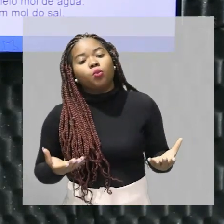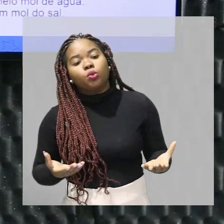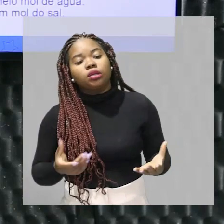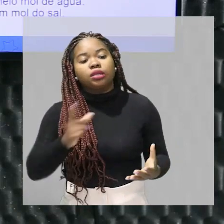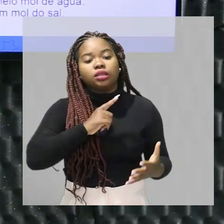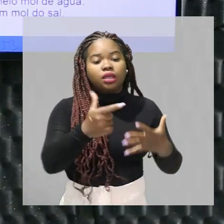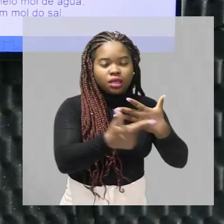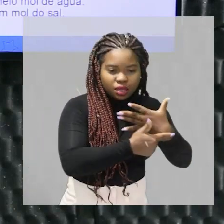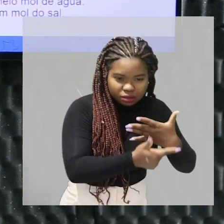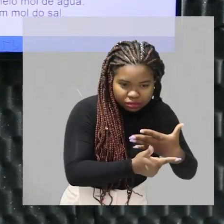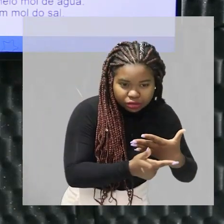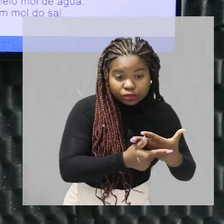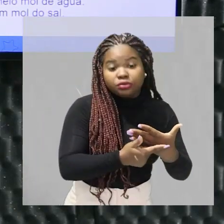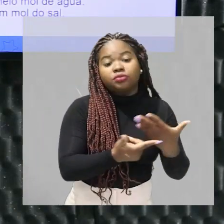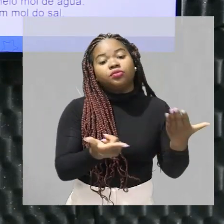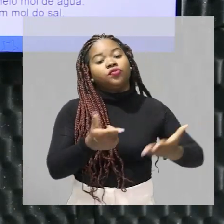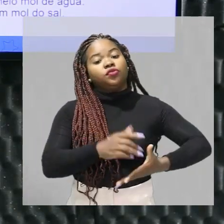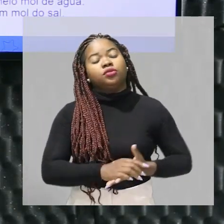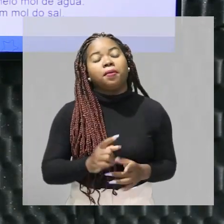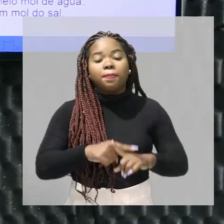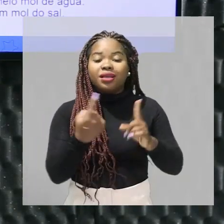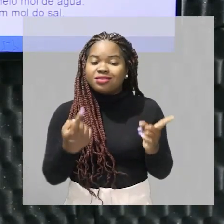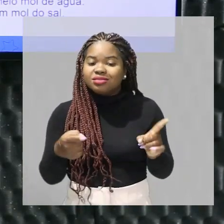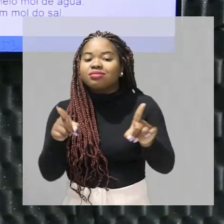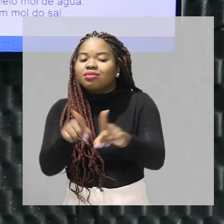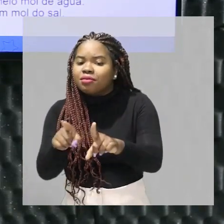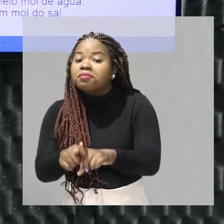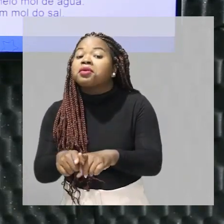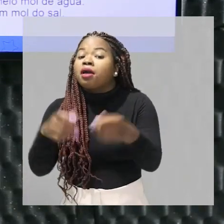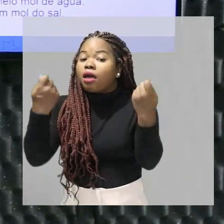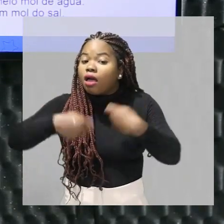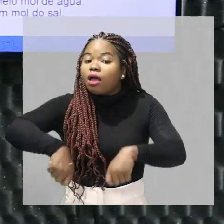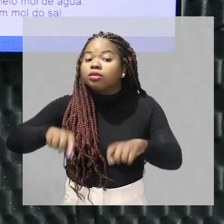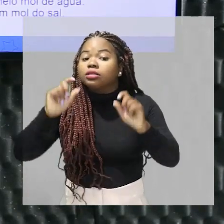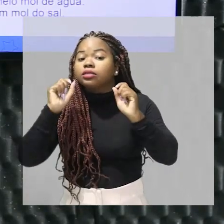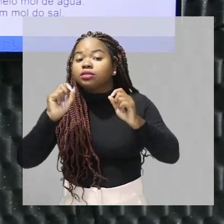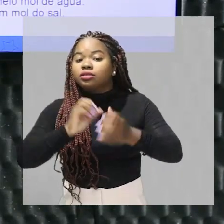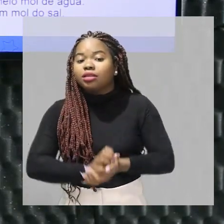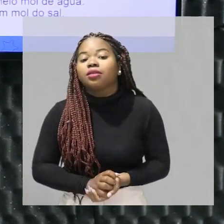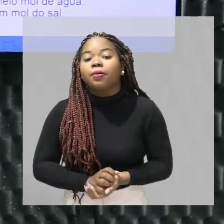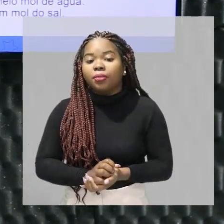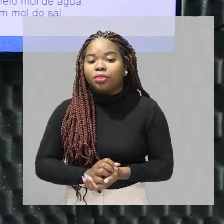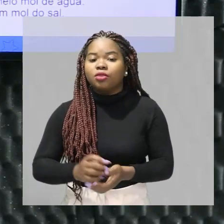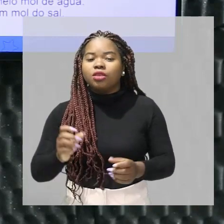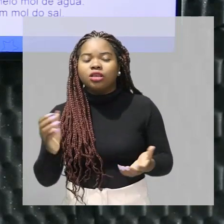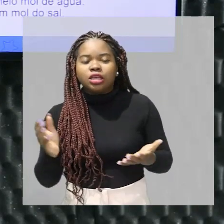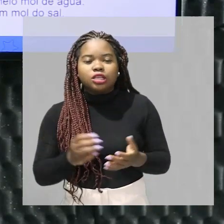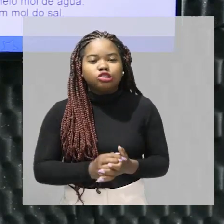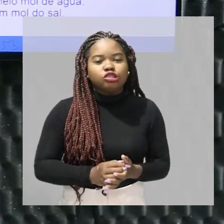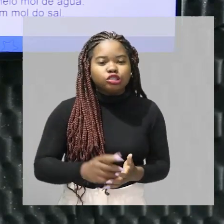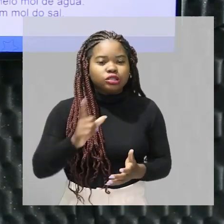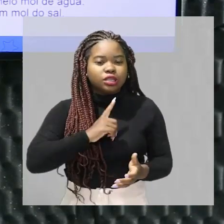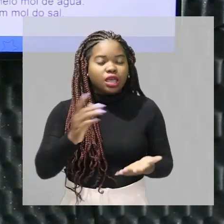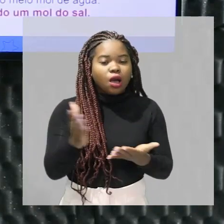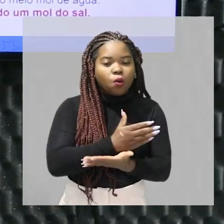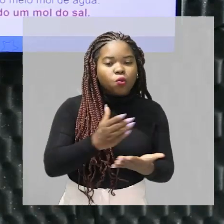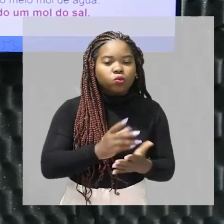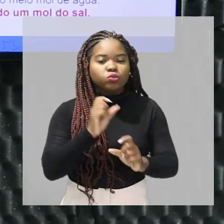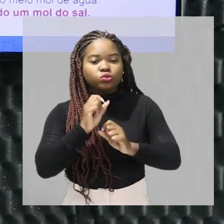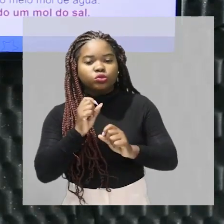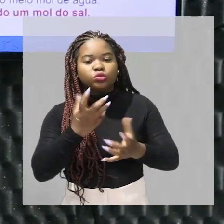as funções inorgânicas, mas que também precisamos um pouco da estequiometria. Beleza,